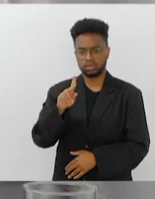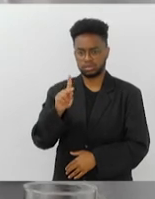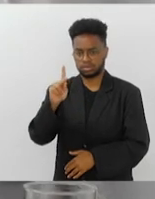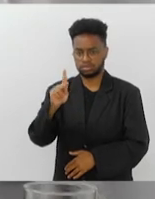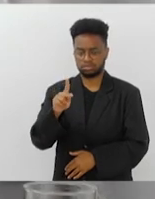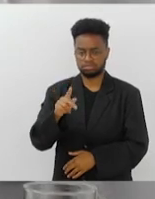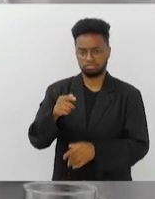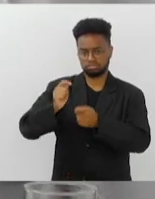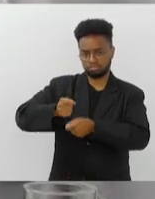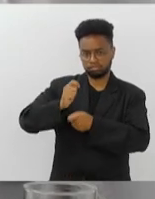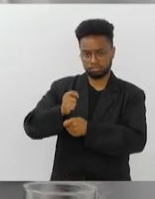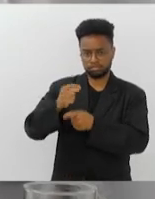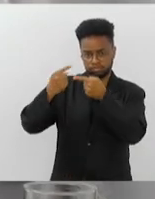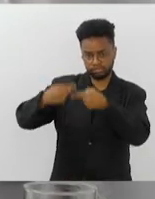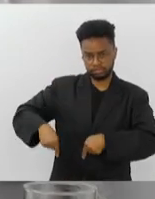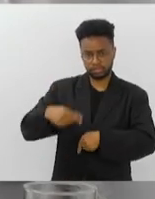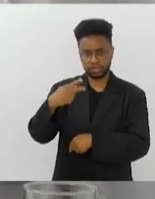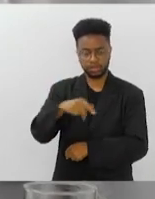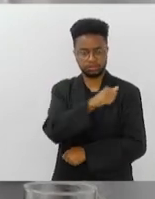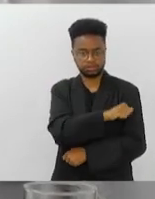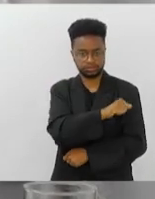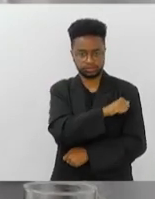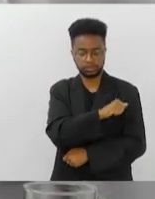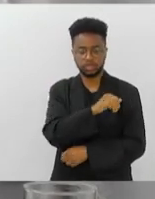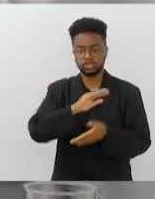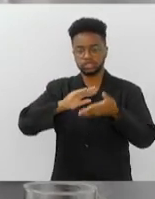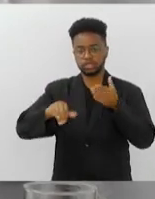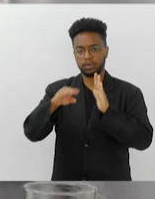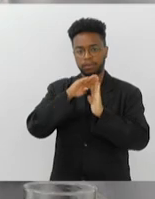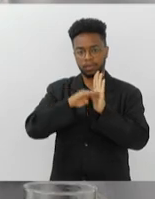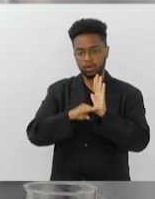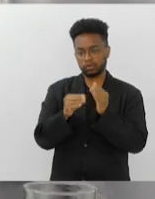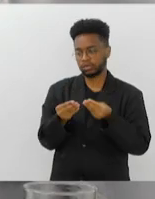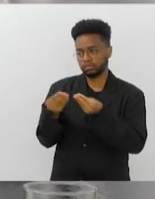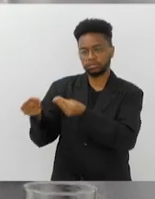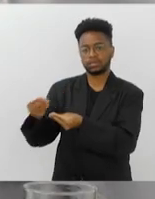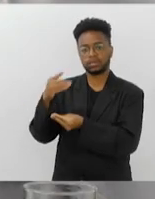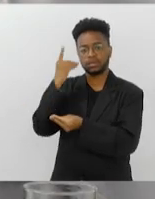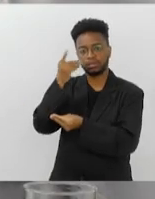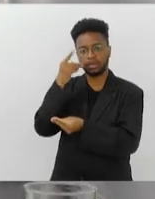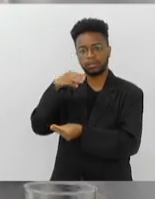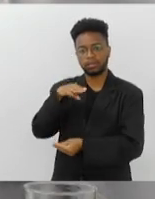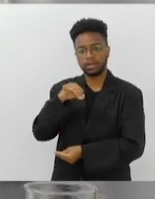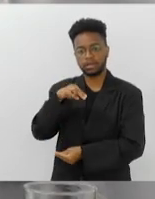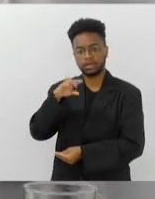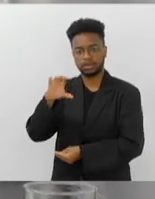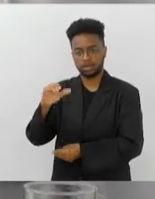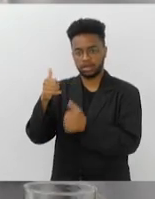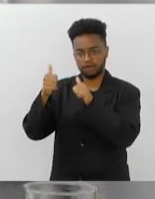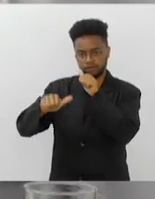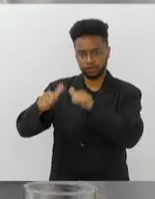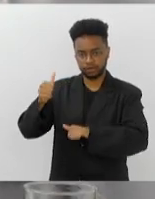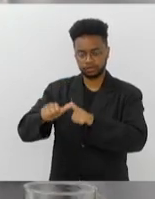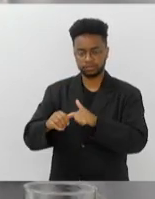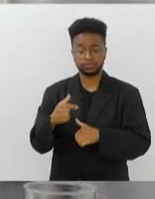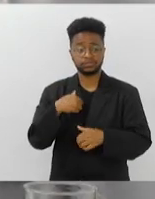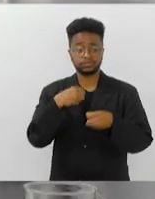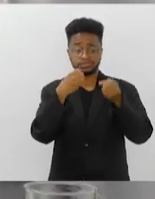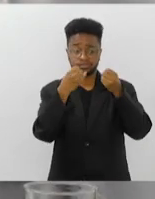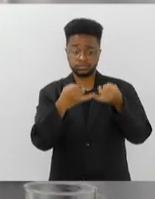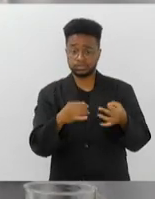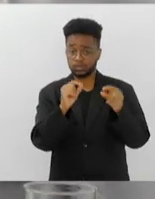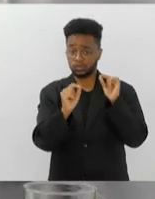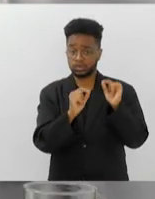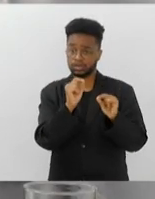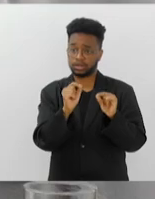Janeiro. Projeto retirado de pauta com vista para o gabinete do deputado Carlos Mink. Só esclarecendo que é uma